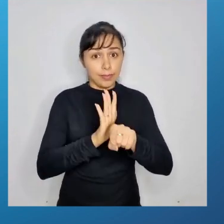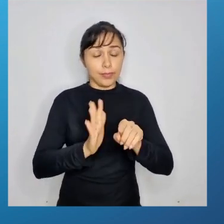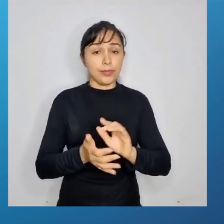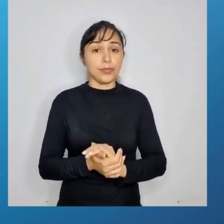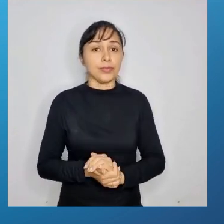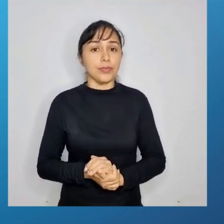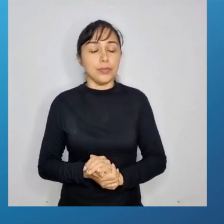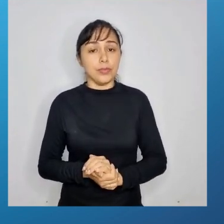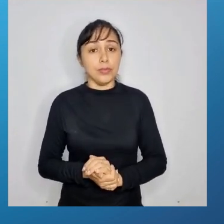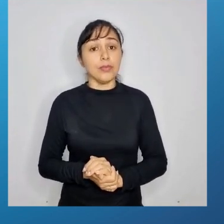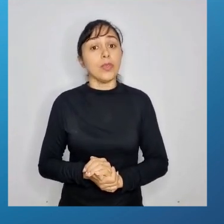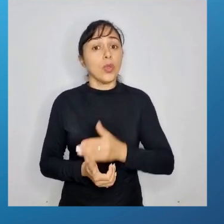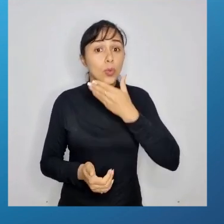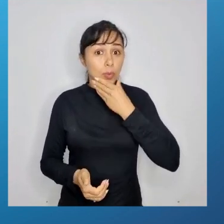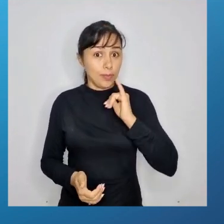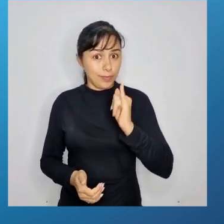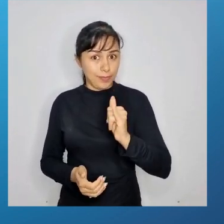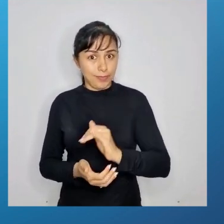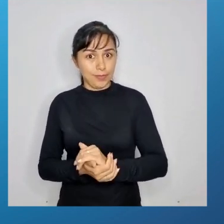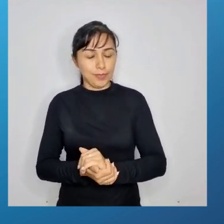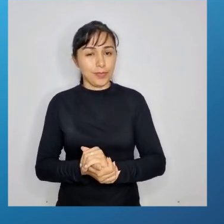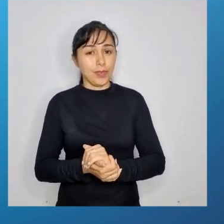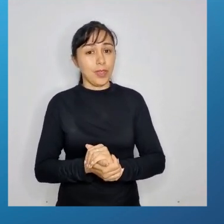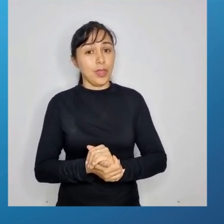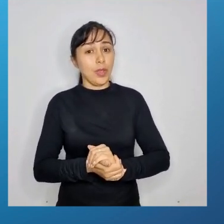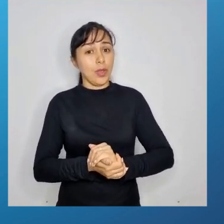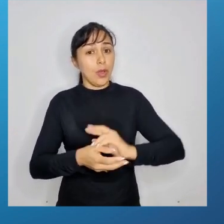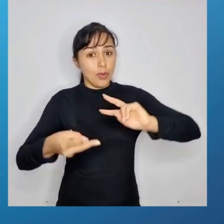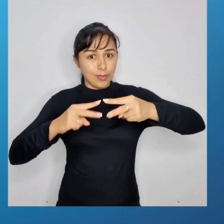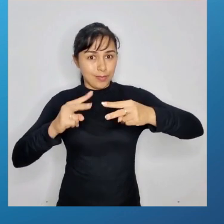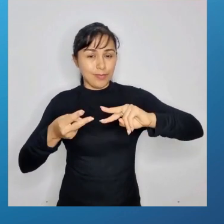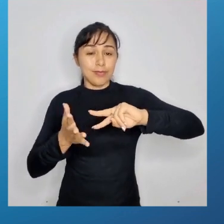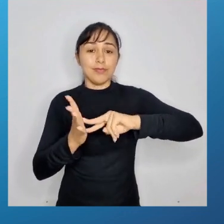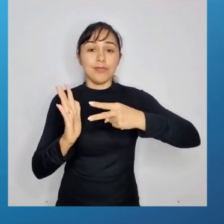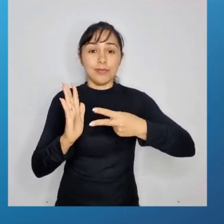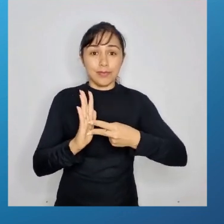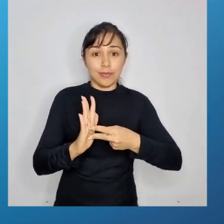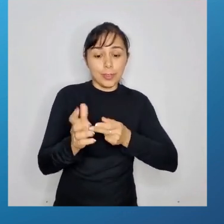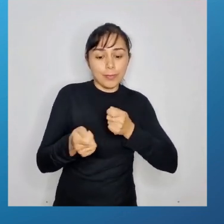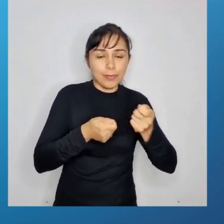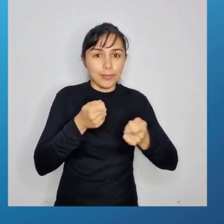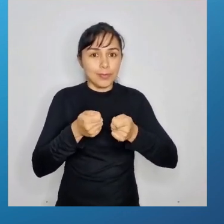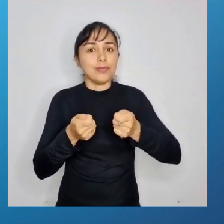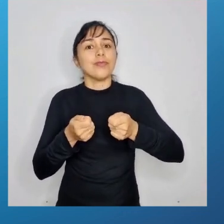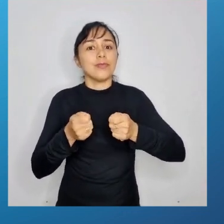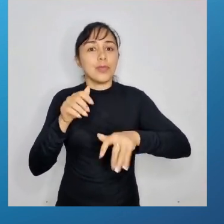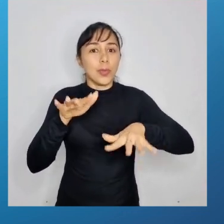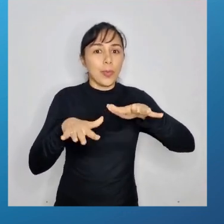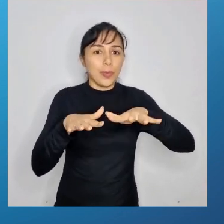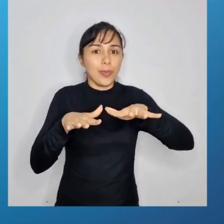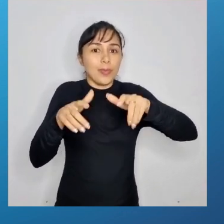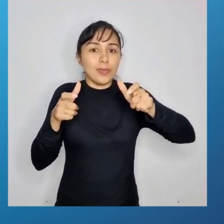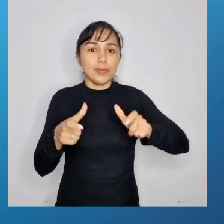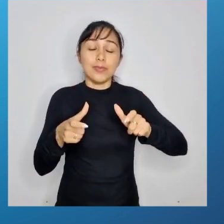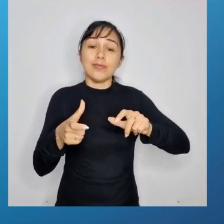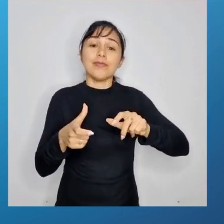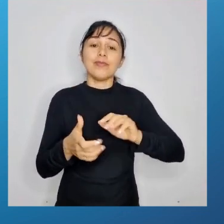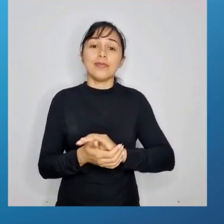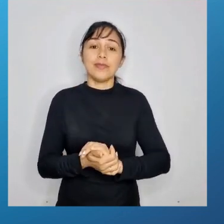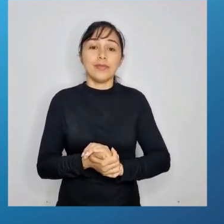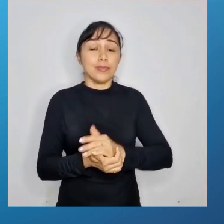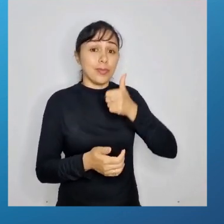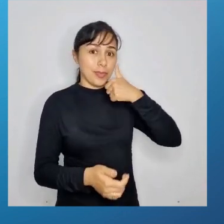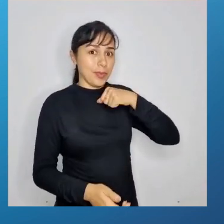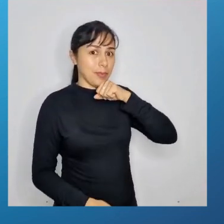indicadores ambientais, argumenta o Armandinho. A presença deles é sinal que o local não está poluído. Por favor, filho, vá